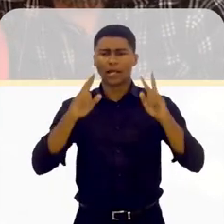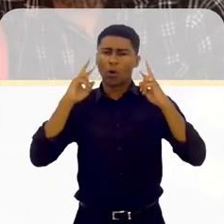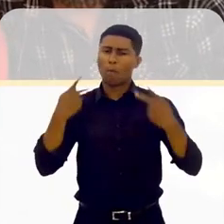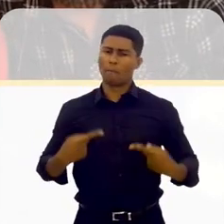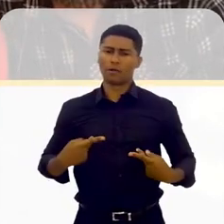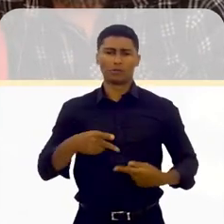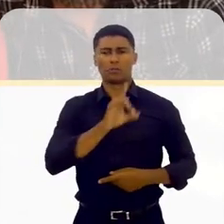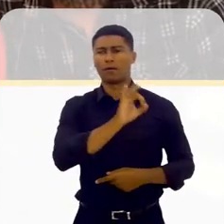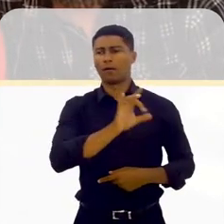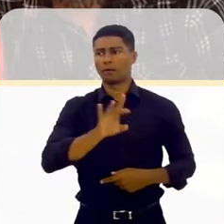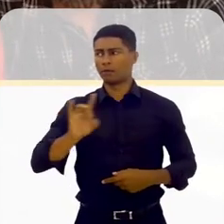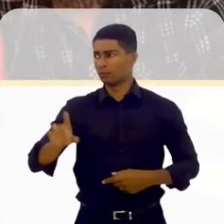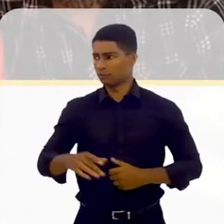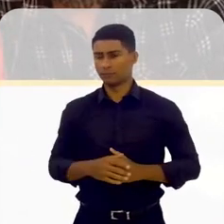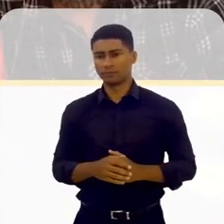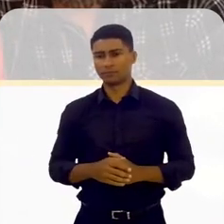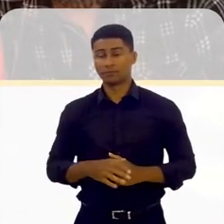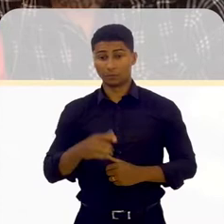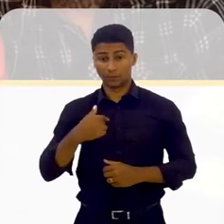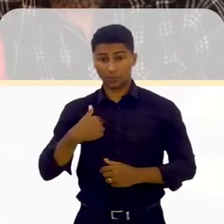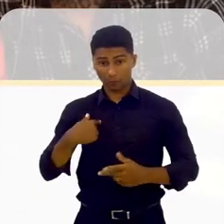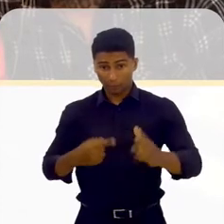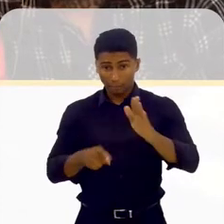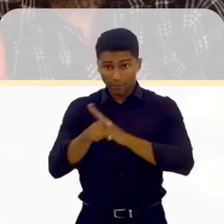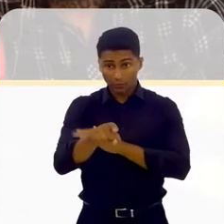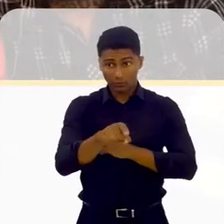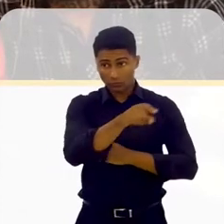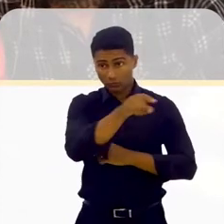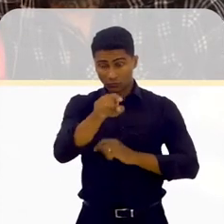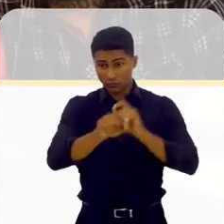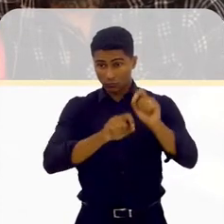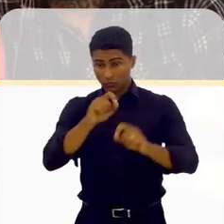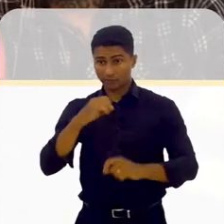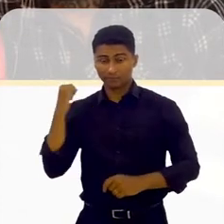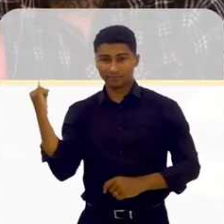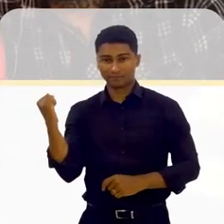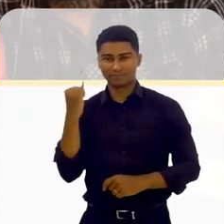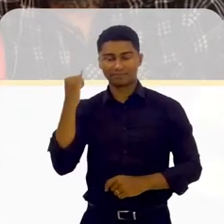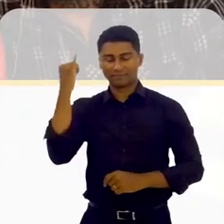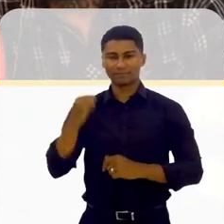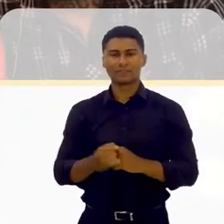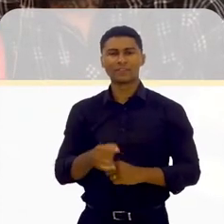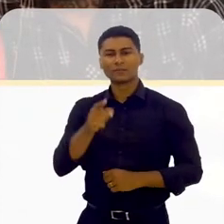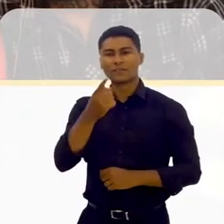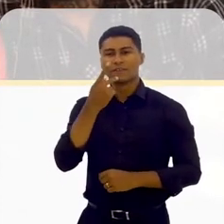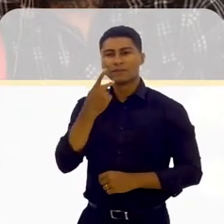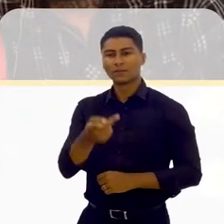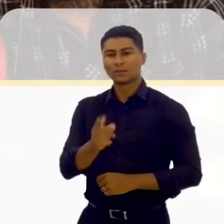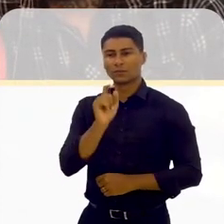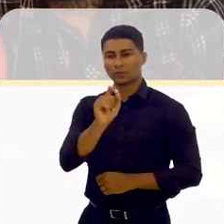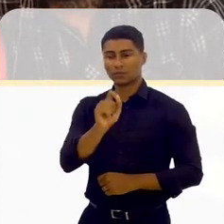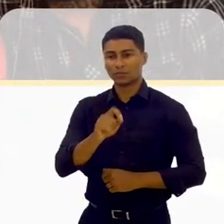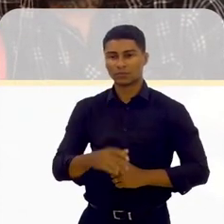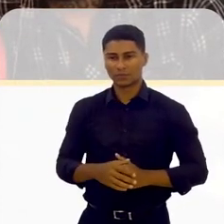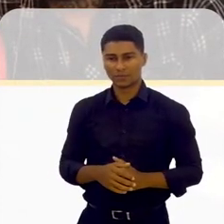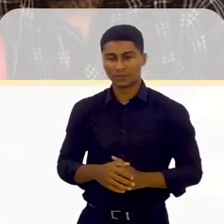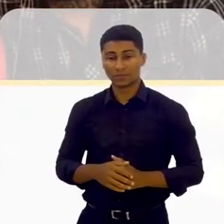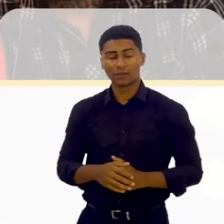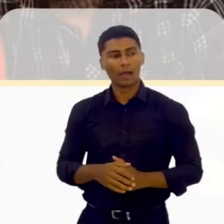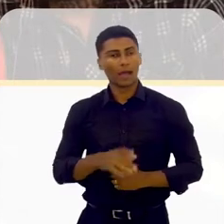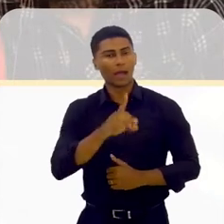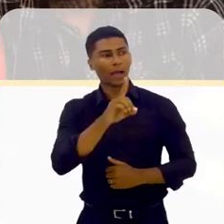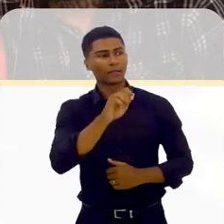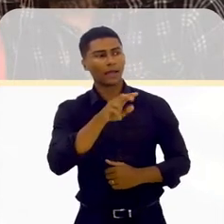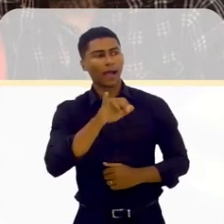cabeça é seu guia, mas a Mas deixa eu necessidade. parar para te fazer uma pergunta que é fundamental. Você falou para mim,